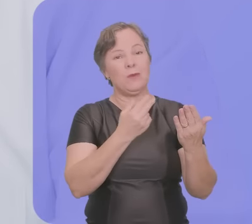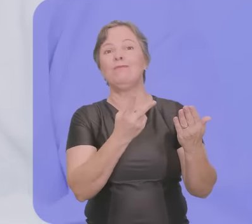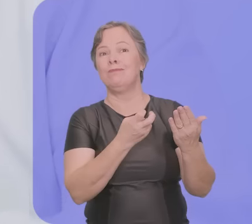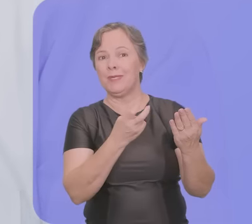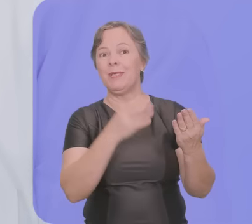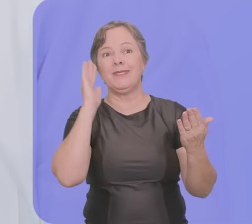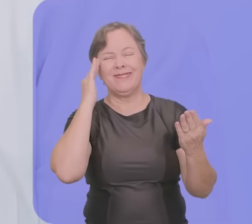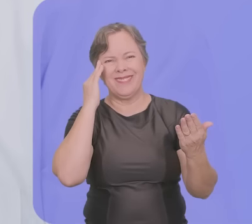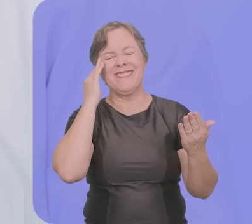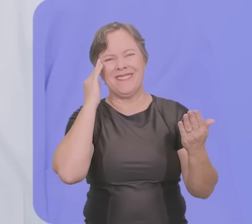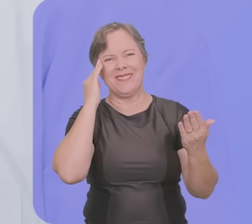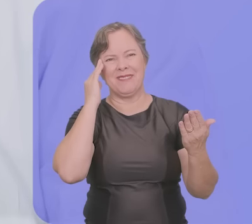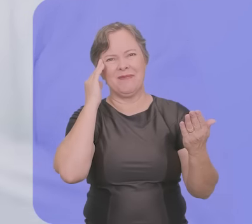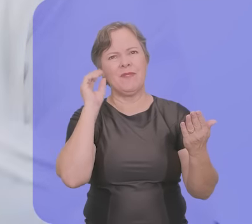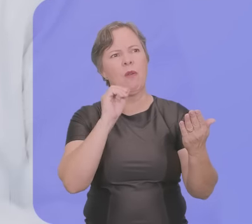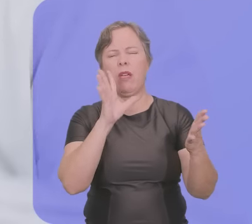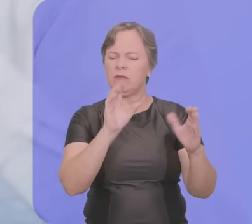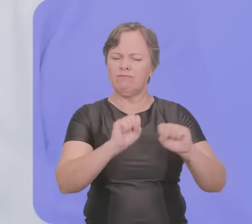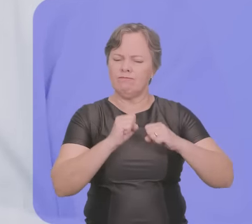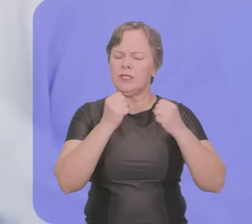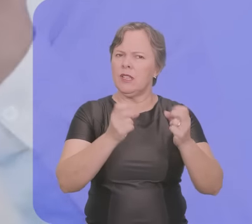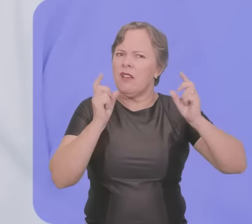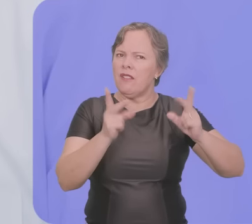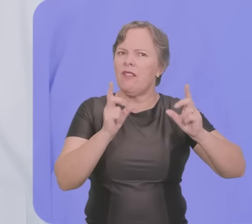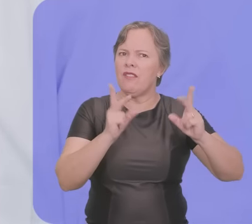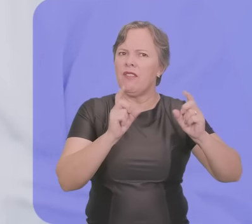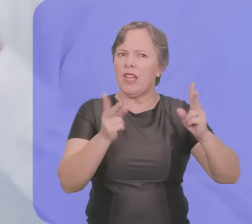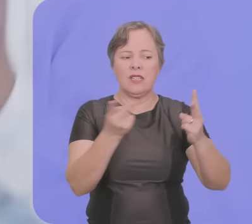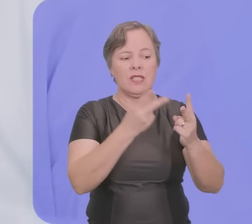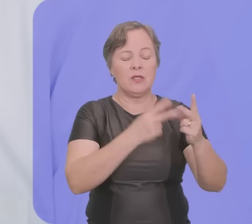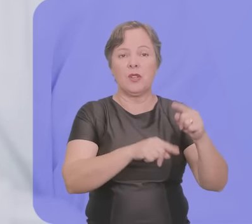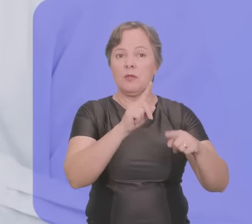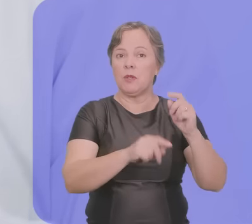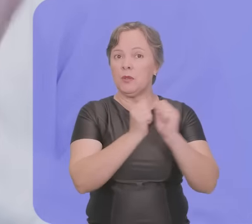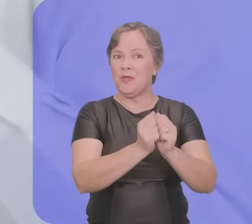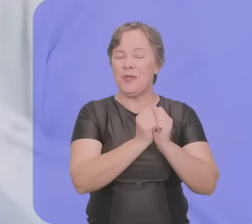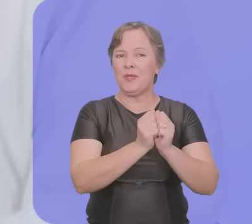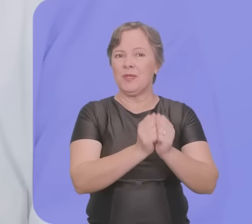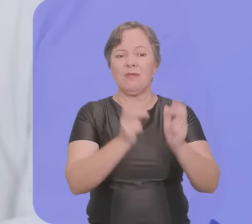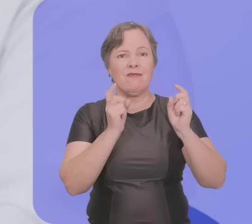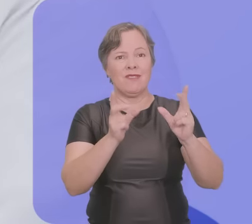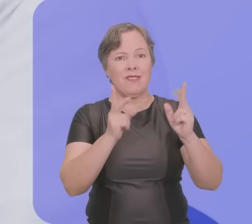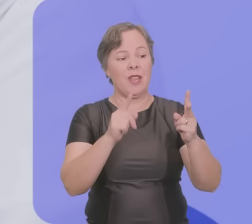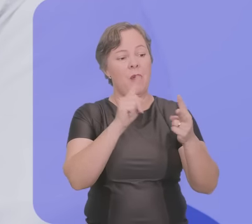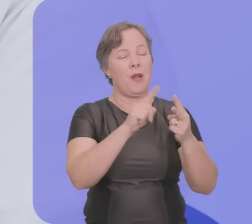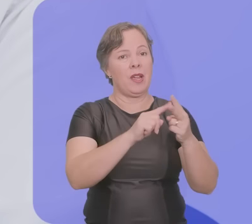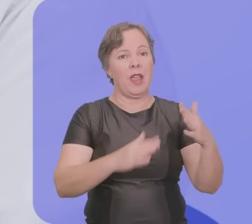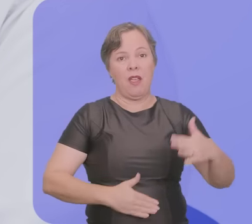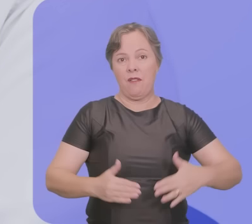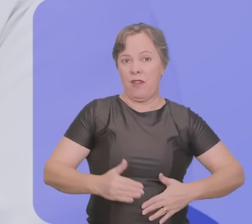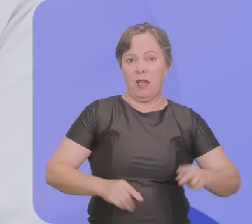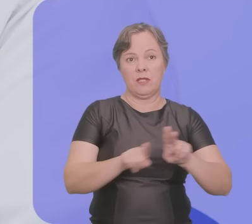Então em um mesmo relatório eu posso trazer dados de diferentes sistemas, de diferentes fontes e unir a informação num